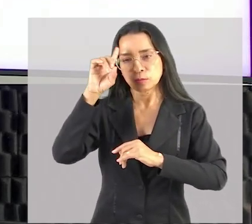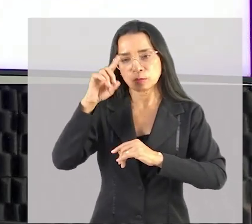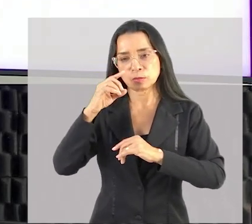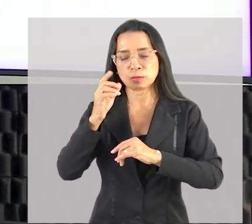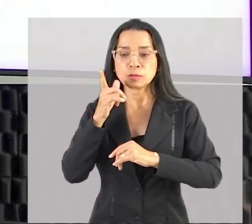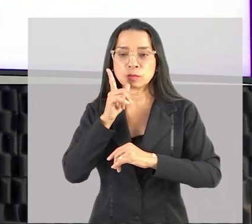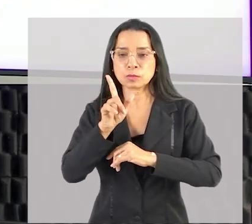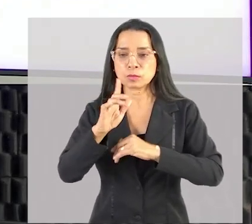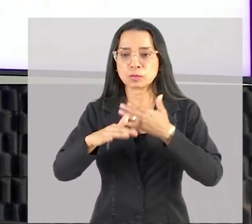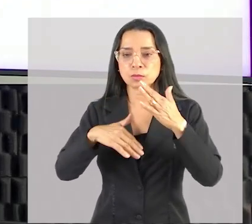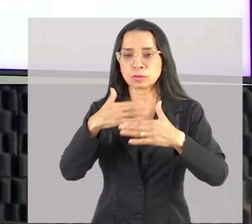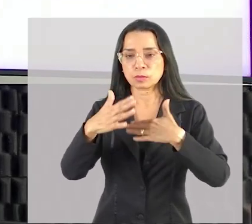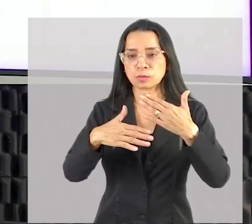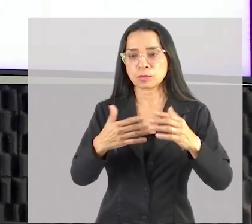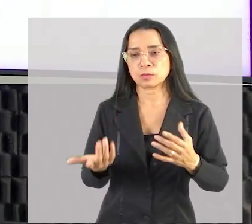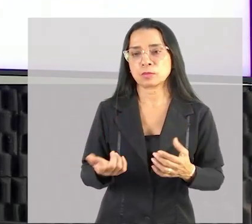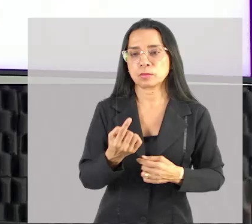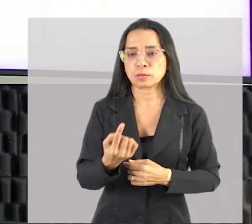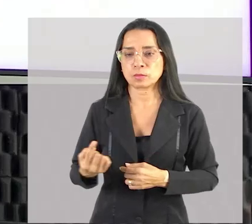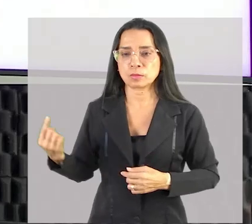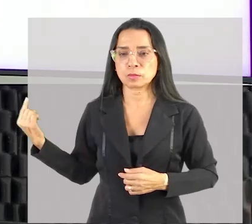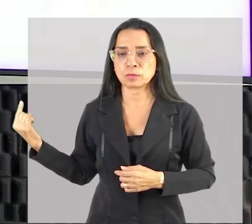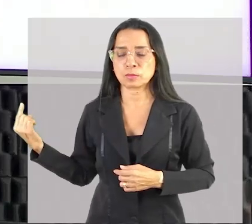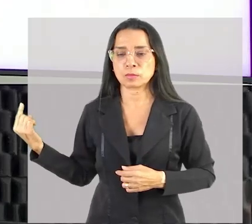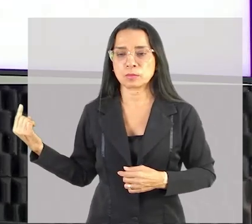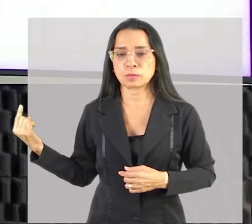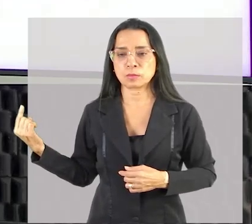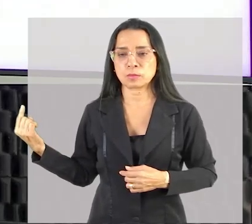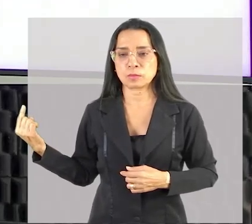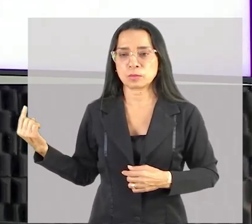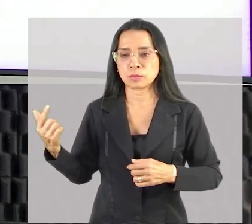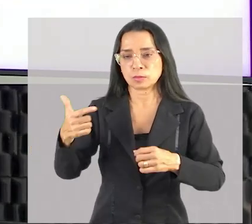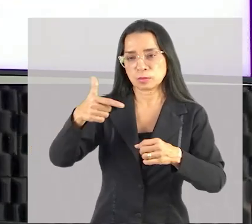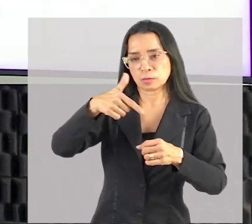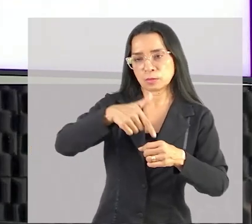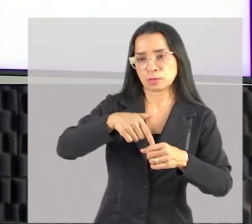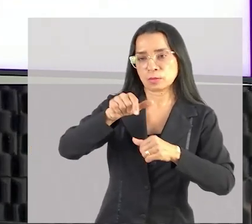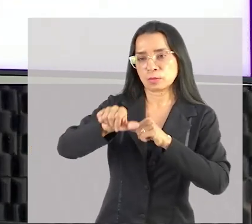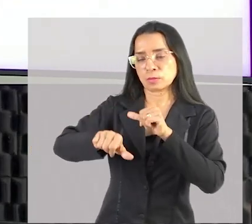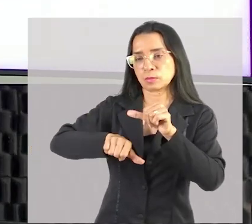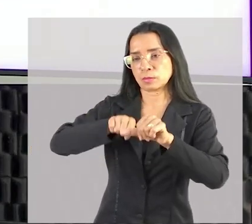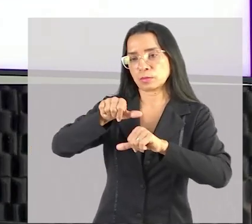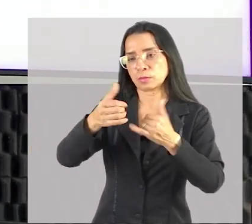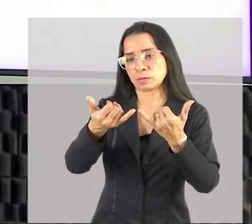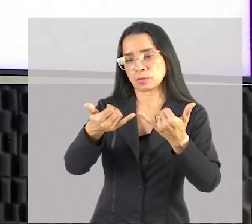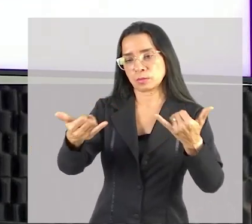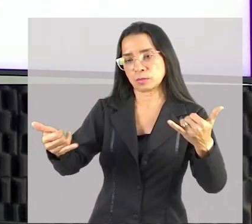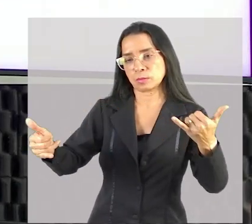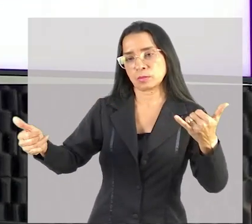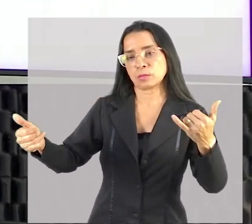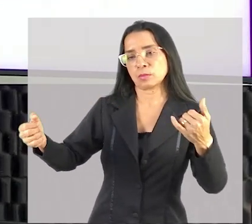ela legal. Gasolina. Converte energia térmica da queima de